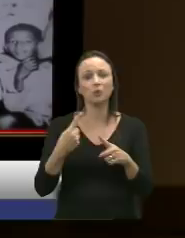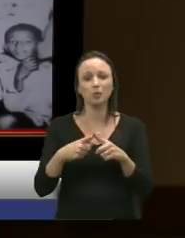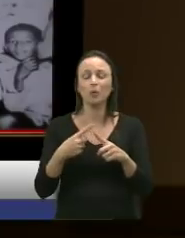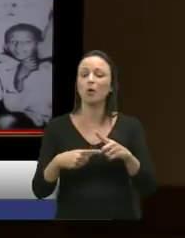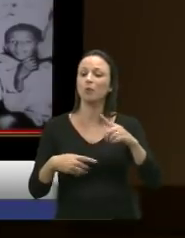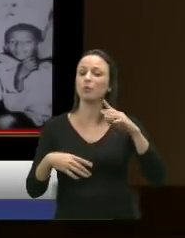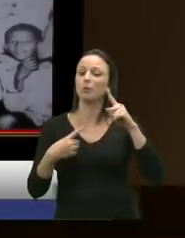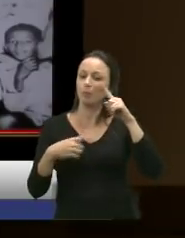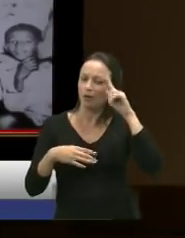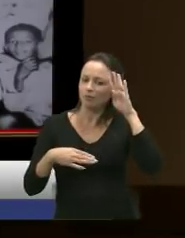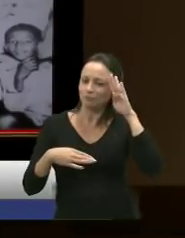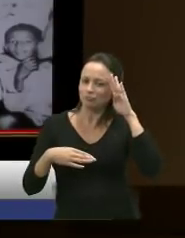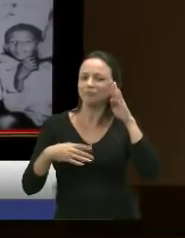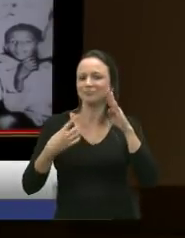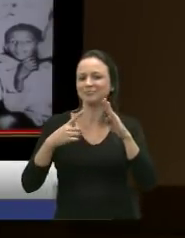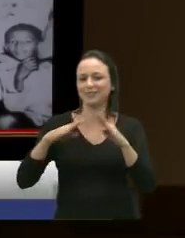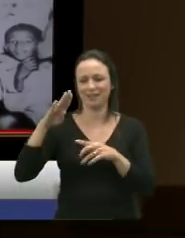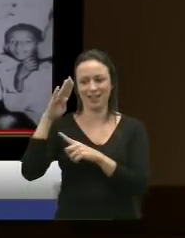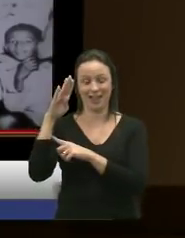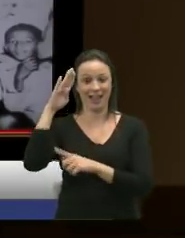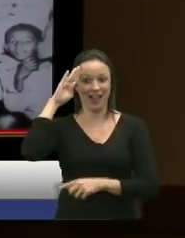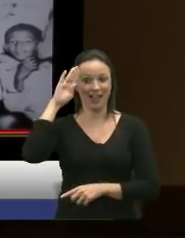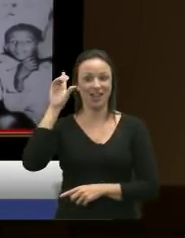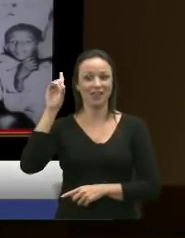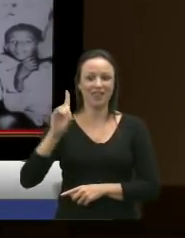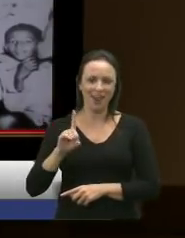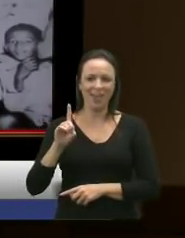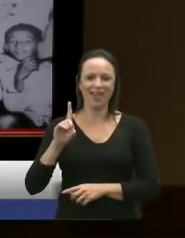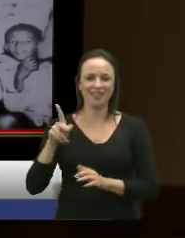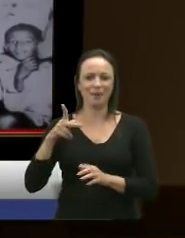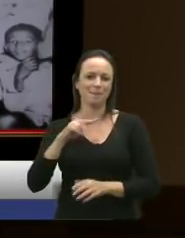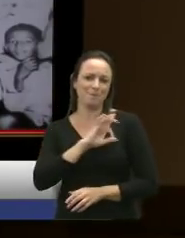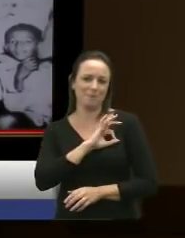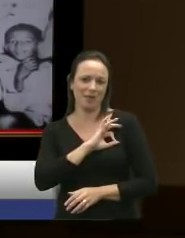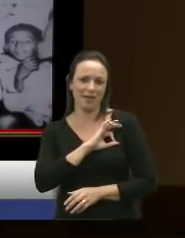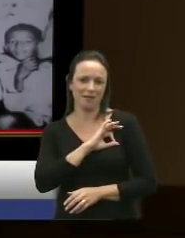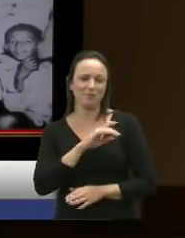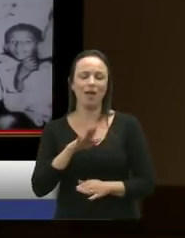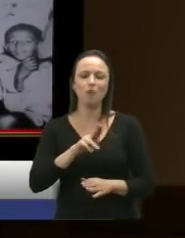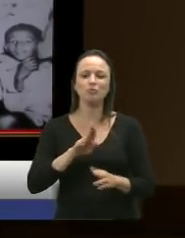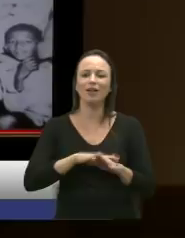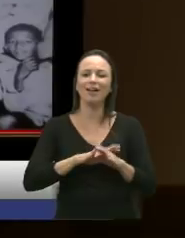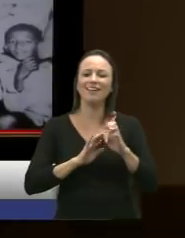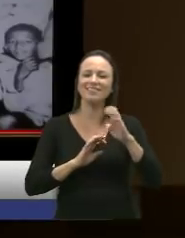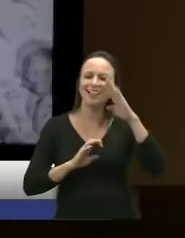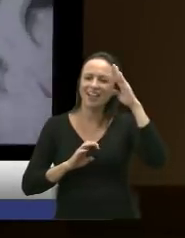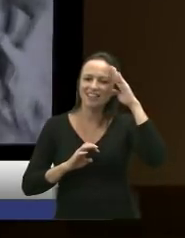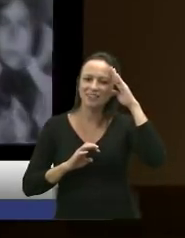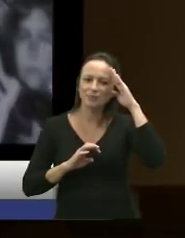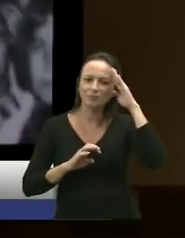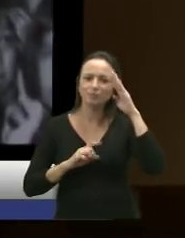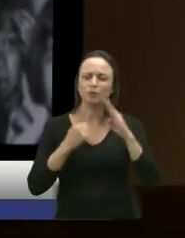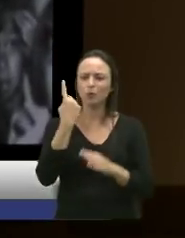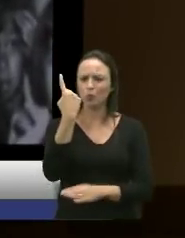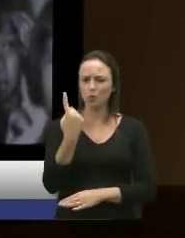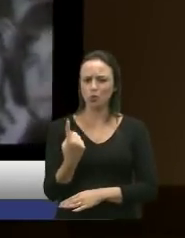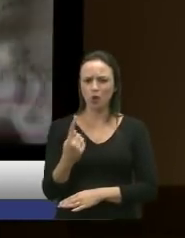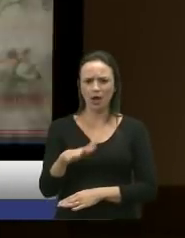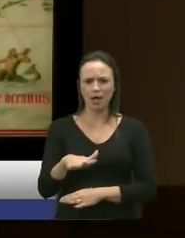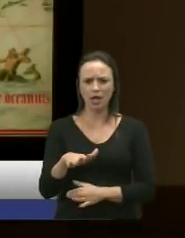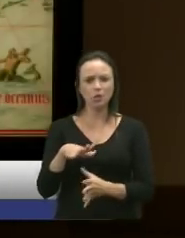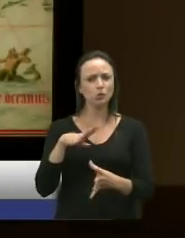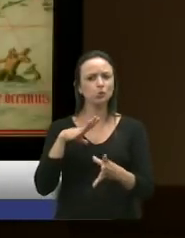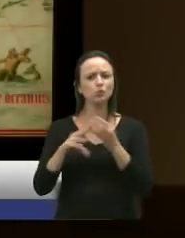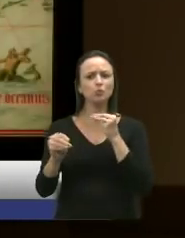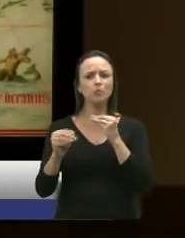militar usa a mão direita, então eles usavam a mão esquerda. Dessas crianças, um garoto sumiu de casa, o que foi, aliás, um choque